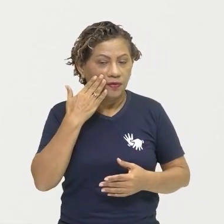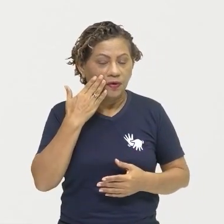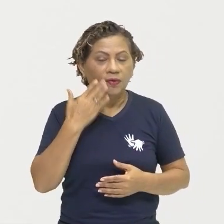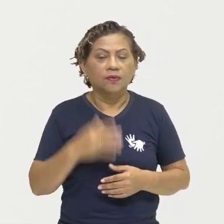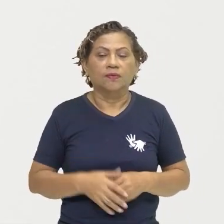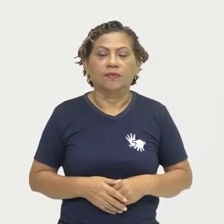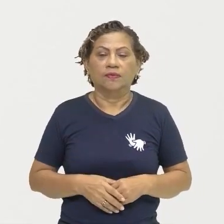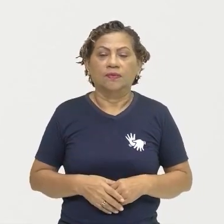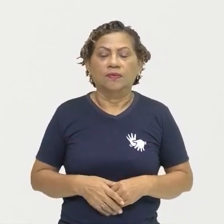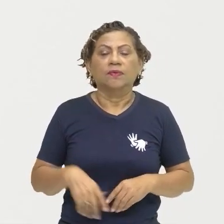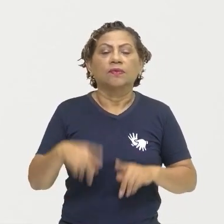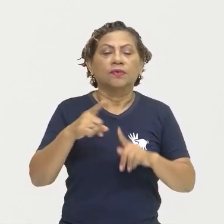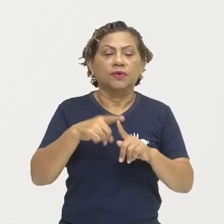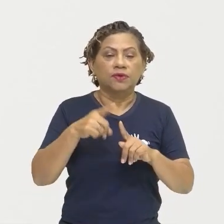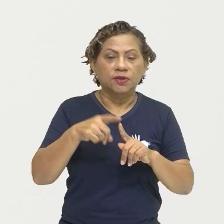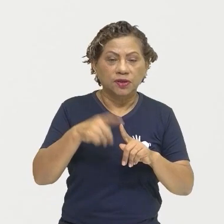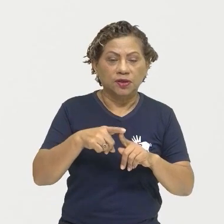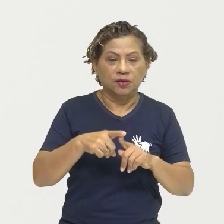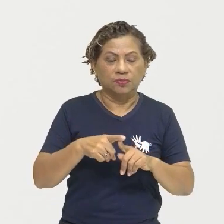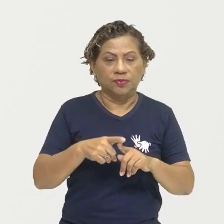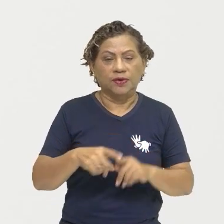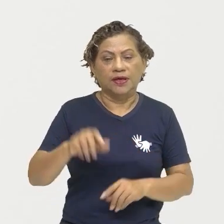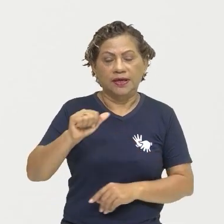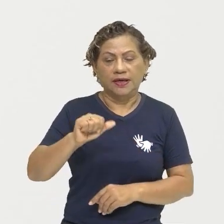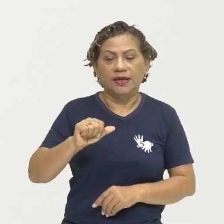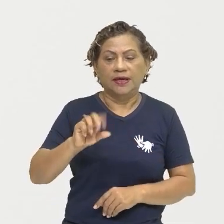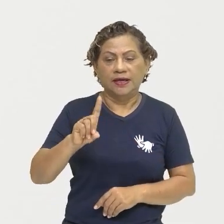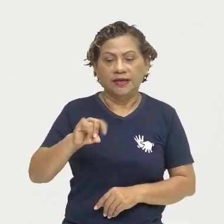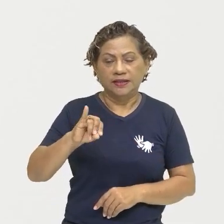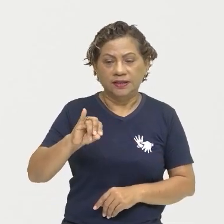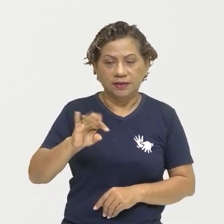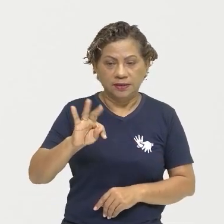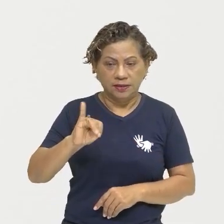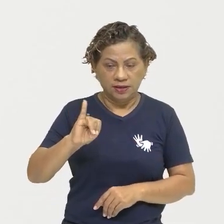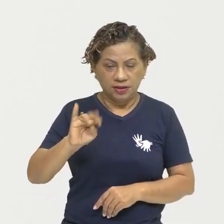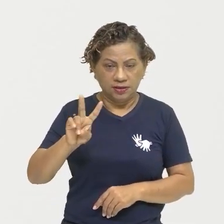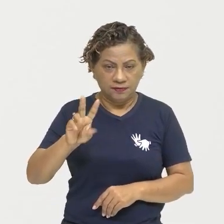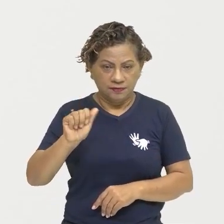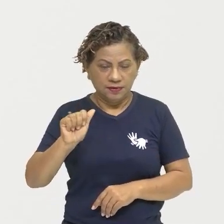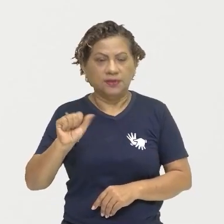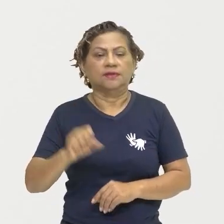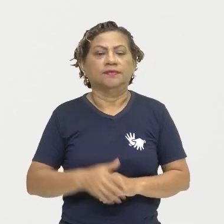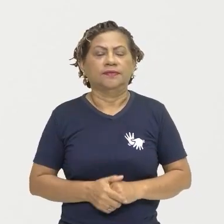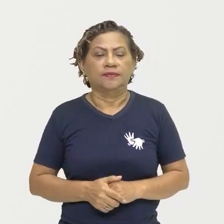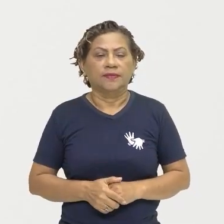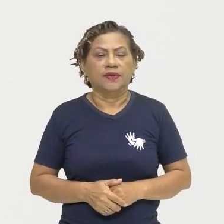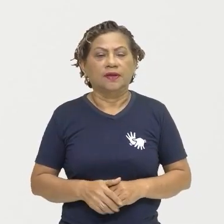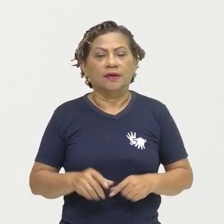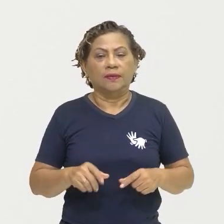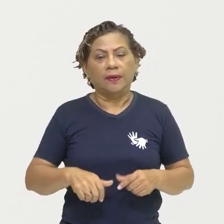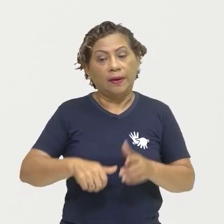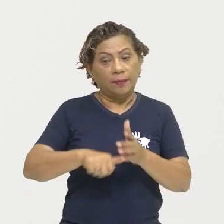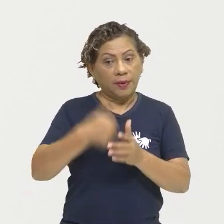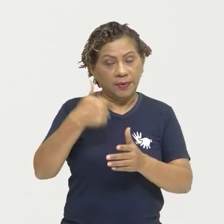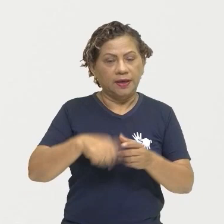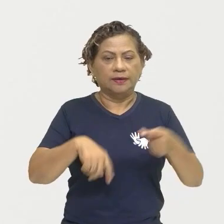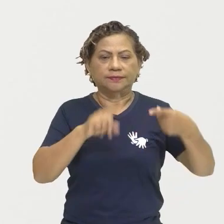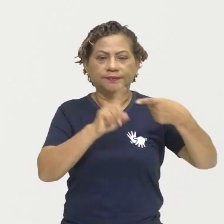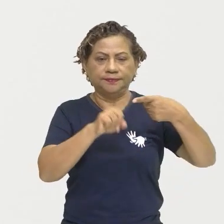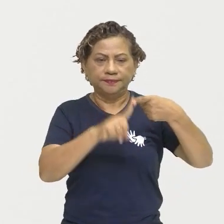quais são as coordenadas. A primeira, a aditiva. Então, a coordenada sindética